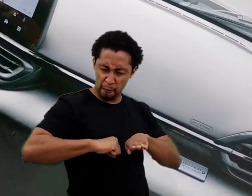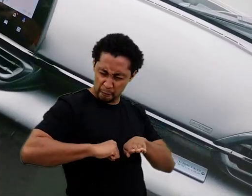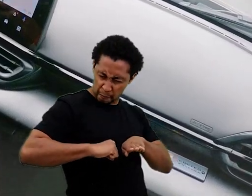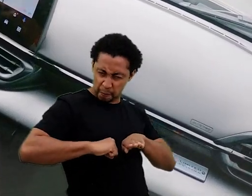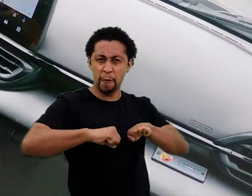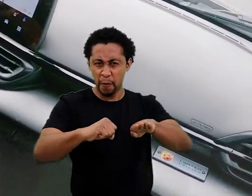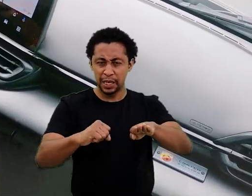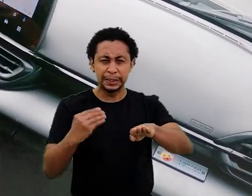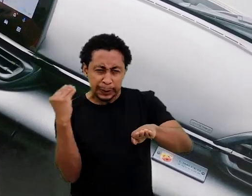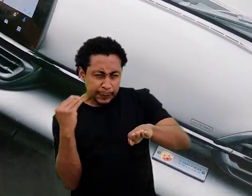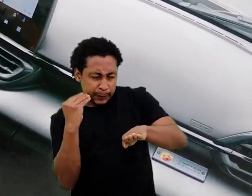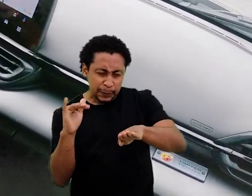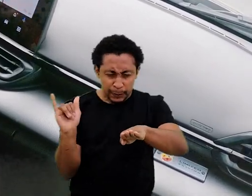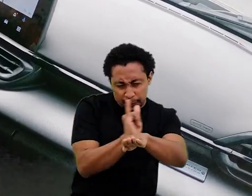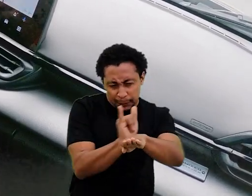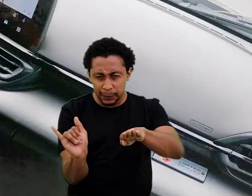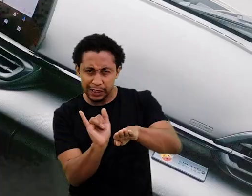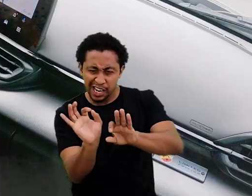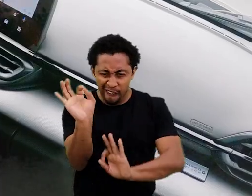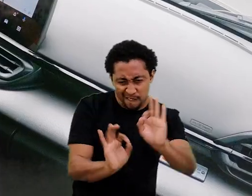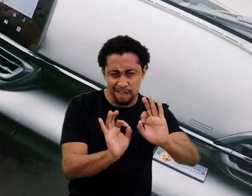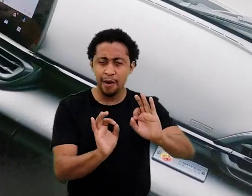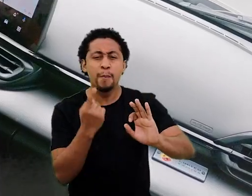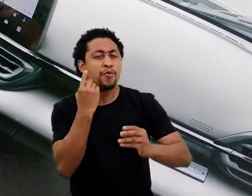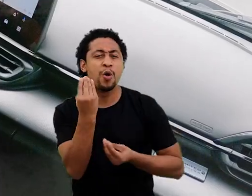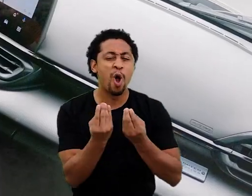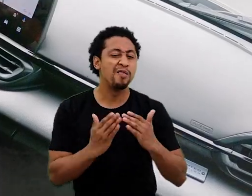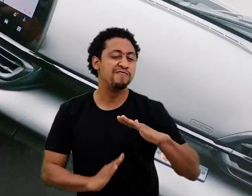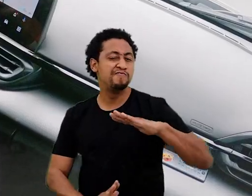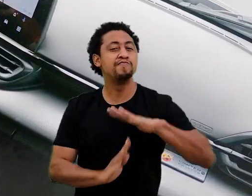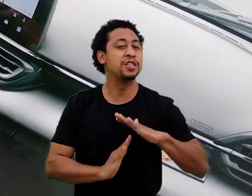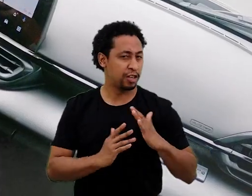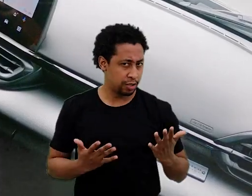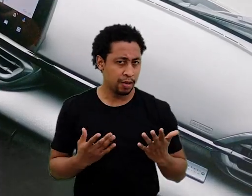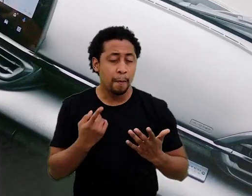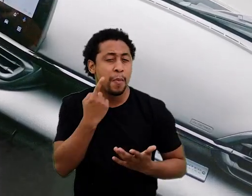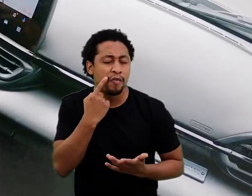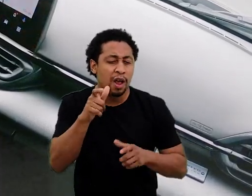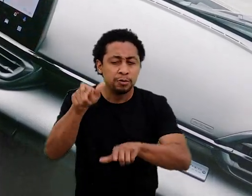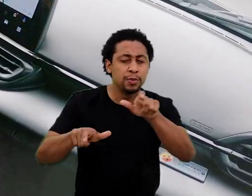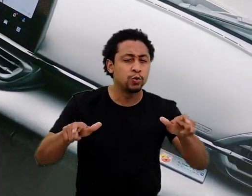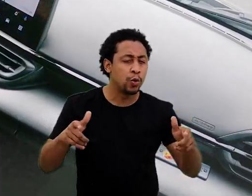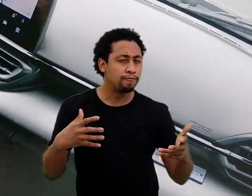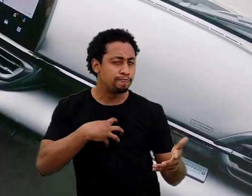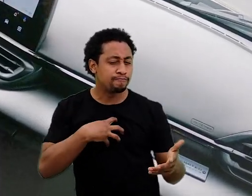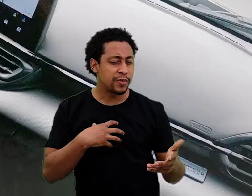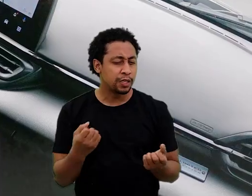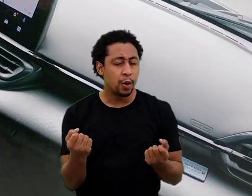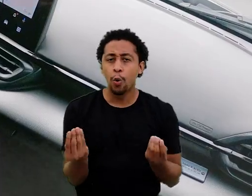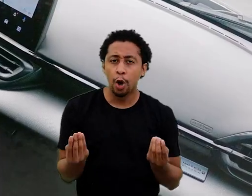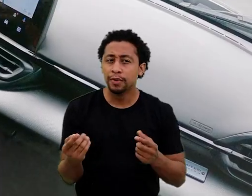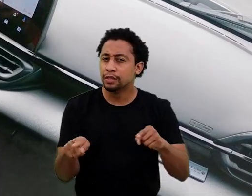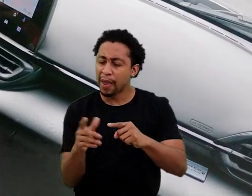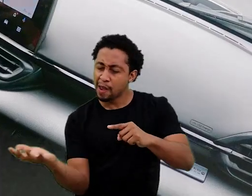de muita coisa, né? Então limites em termos de valor, de percepção de valor, de o quanto de motor você consegue colocar dentro de